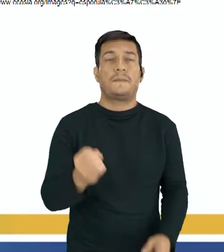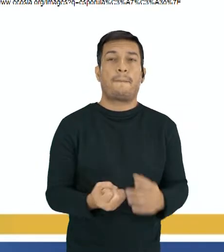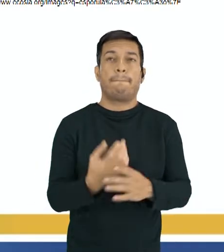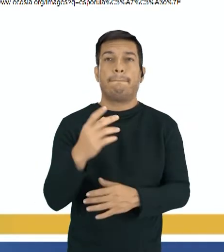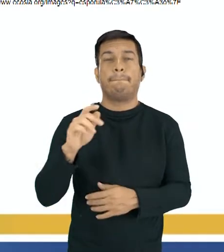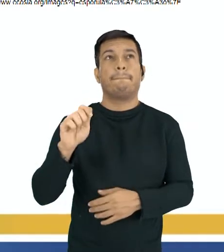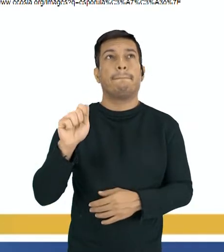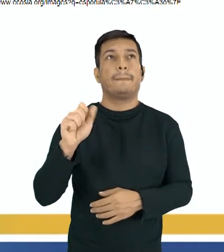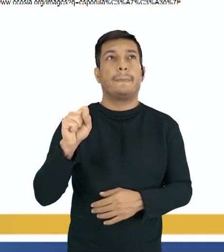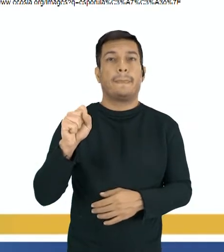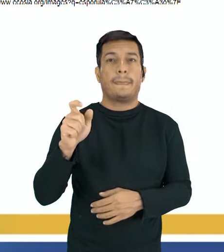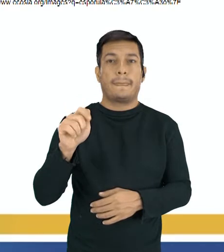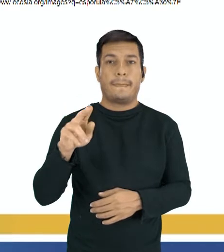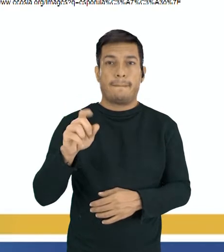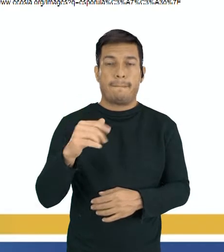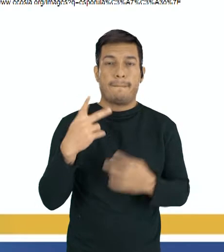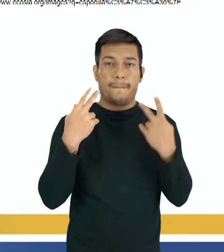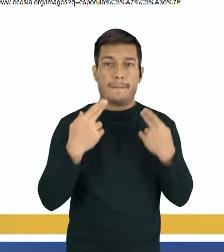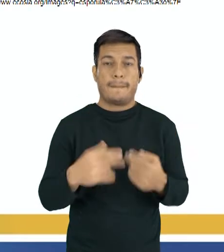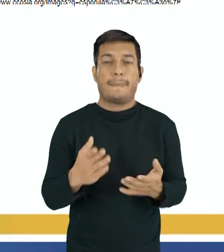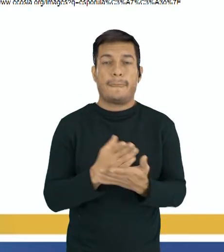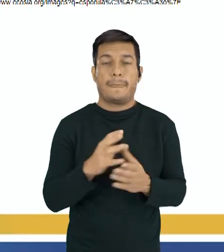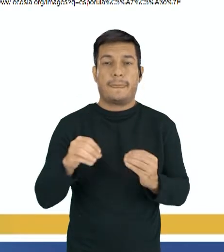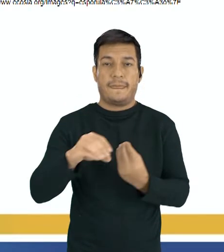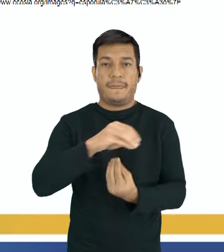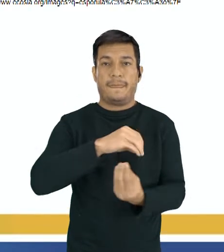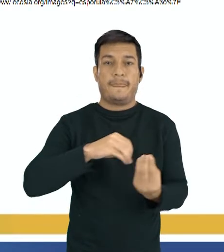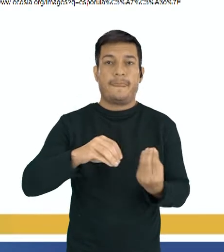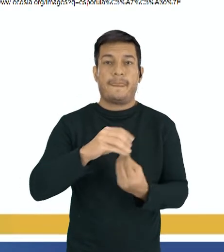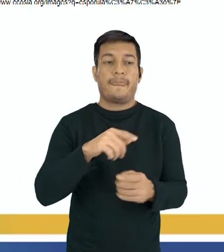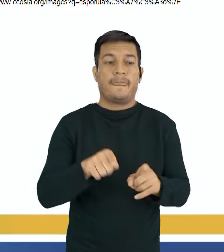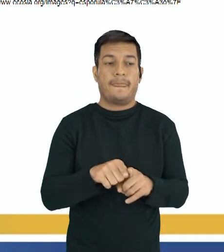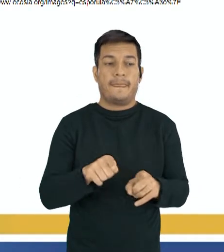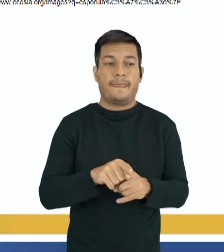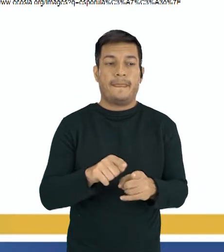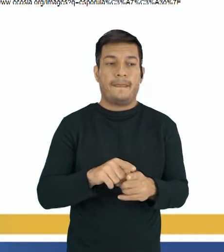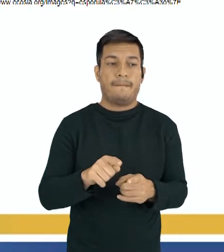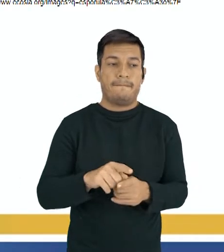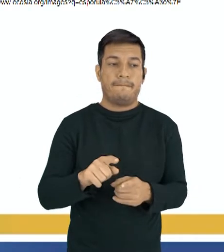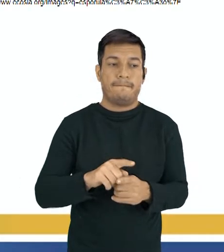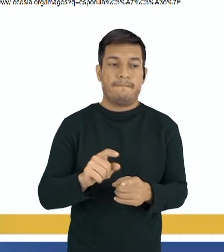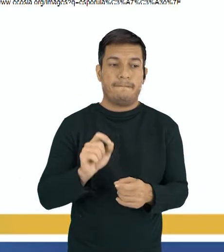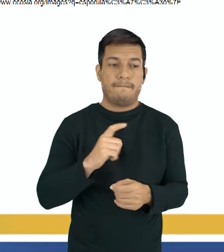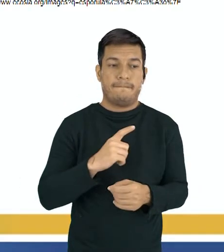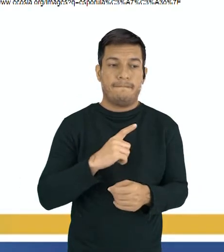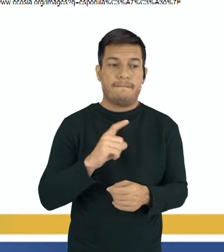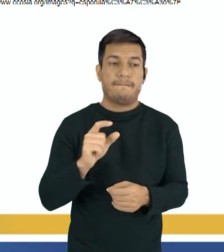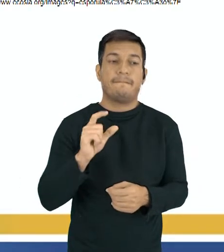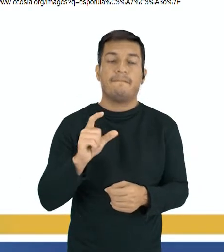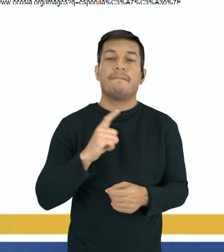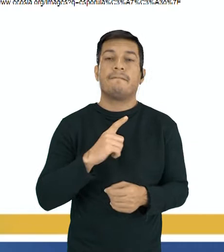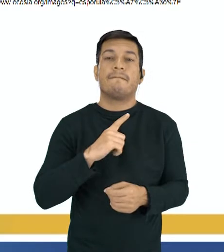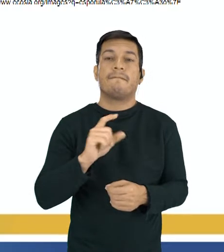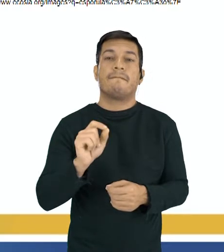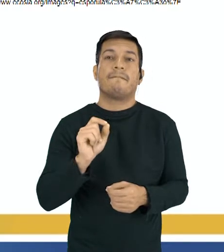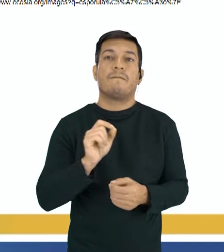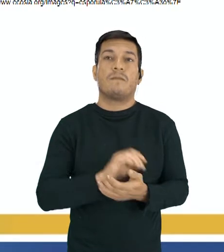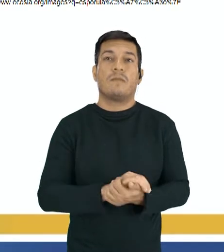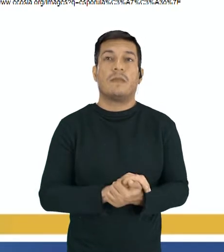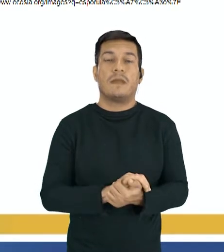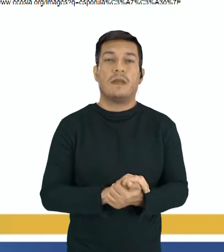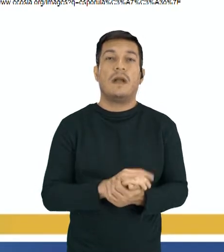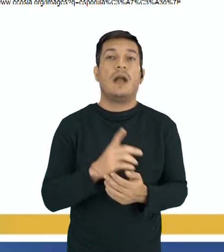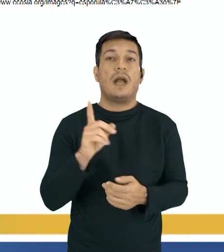reprodução assexuada comum em alguns fungos, tá? Que produzem esporos, por isso o nome esporulação.